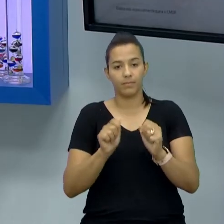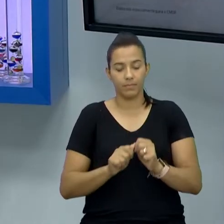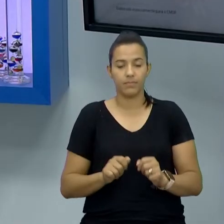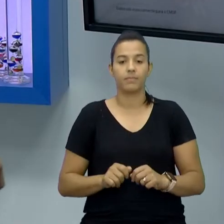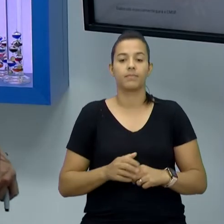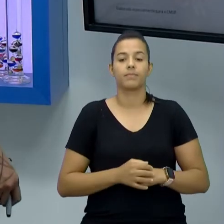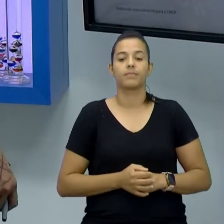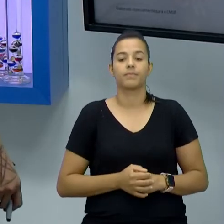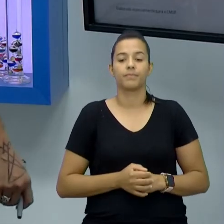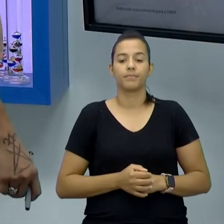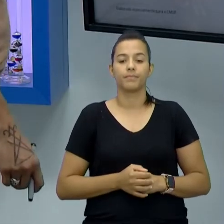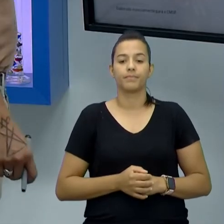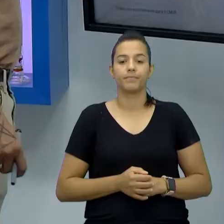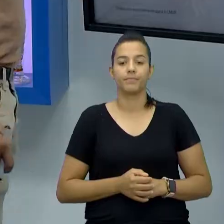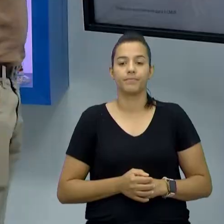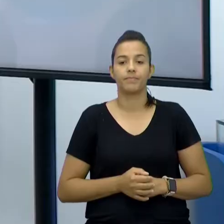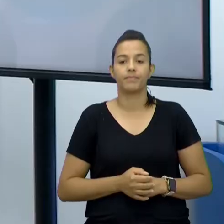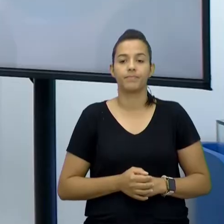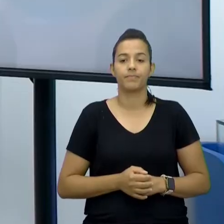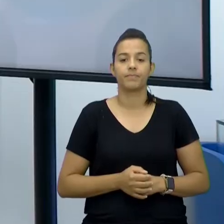cumprida, que é